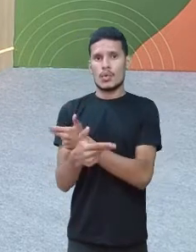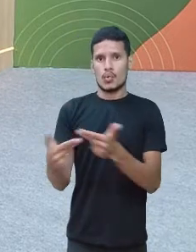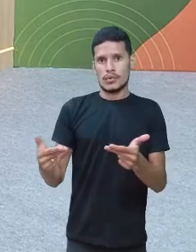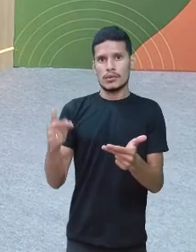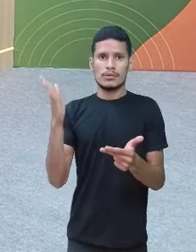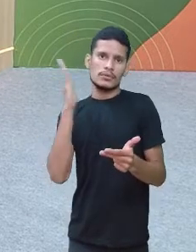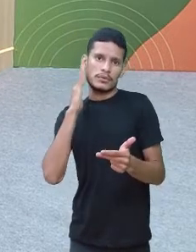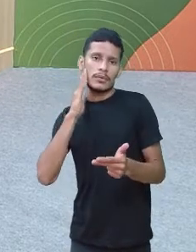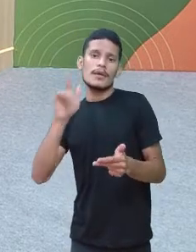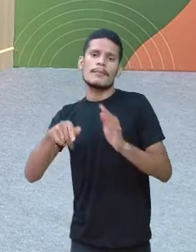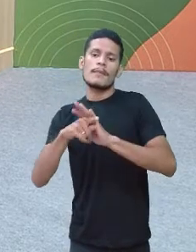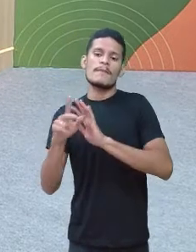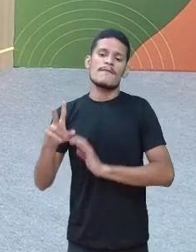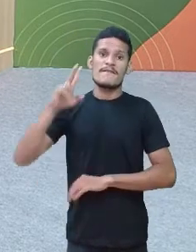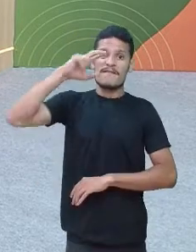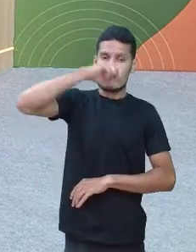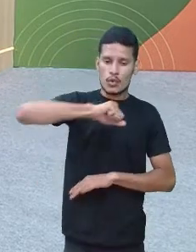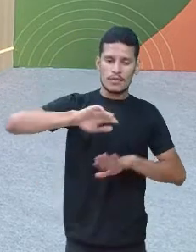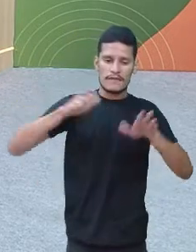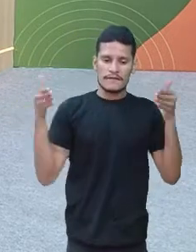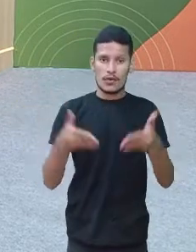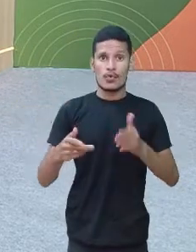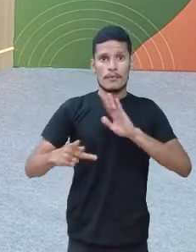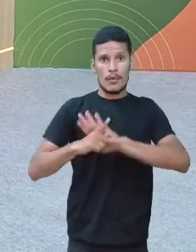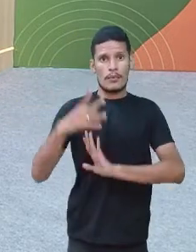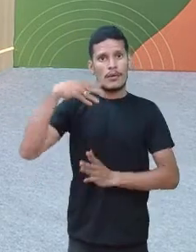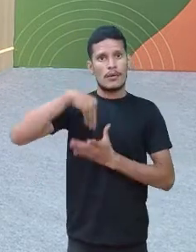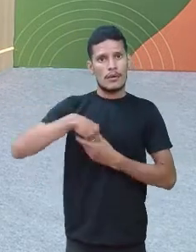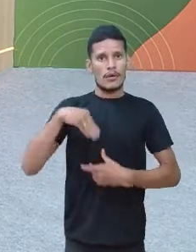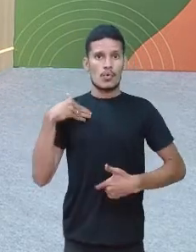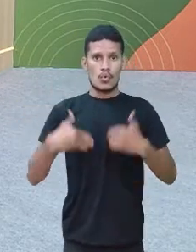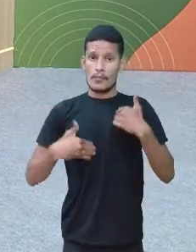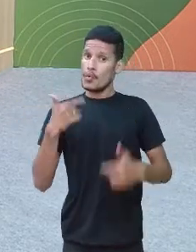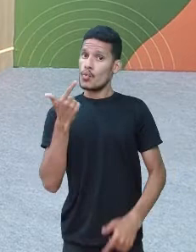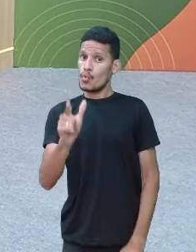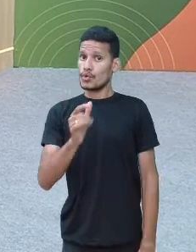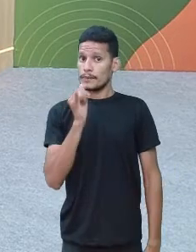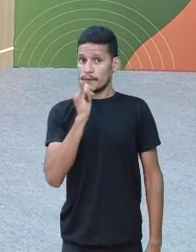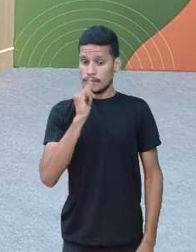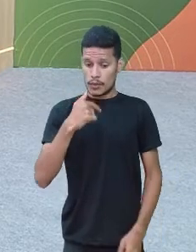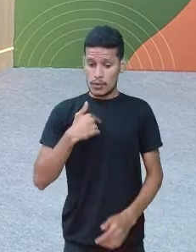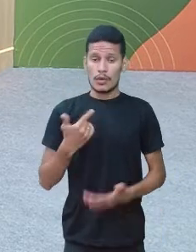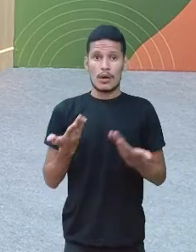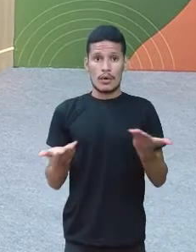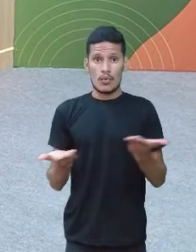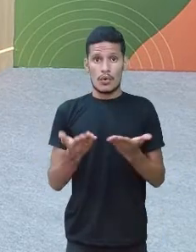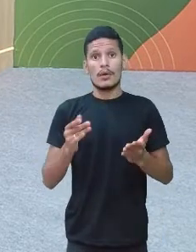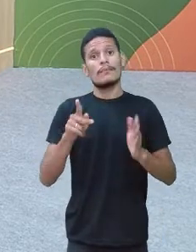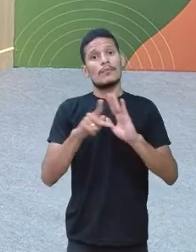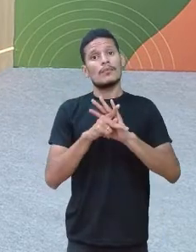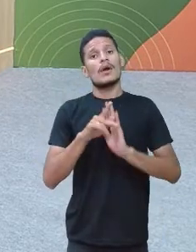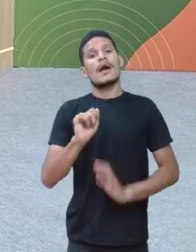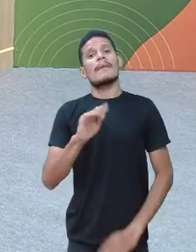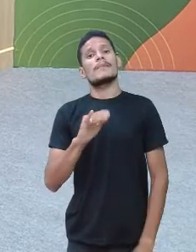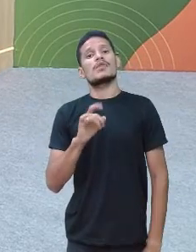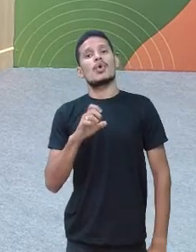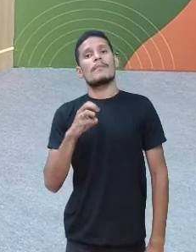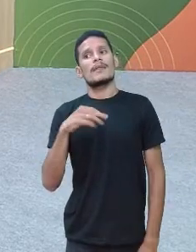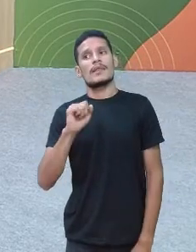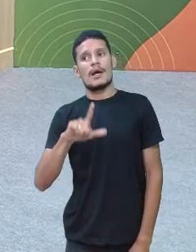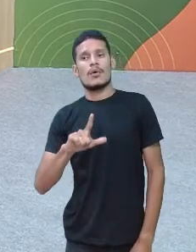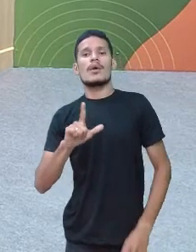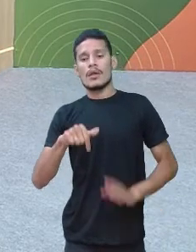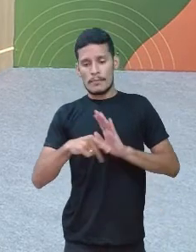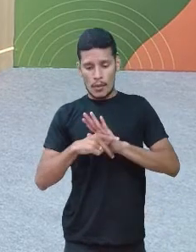estou trabalhando um fortalecimento do meu corpo. Então, outro exemplo, se eu estou fazendo um abdominal, eu estou treinando o fortalecimento